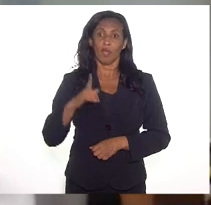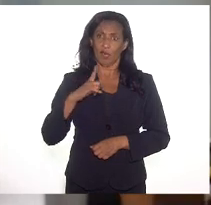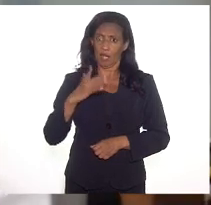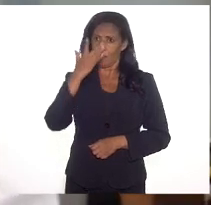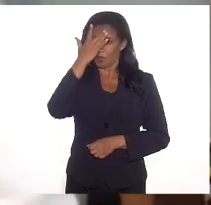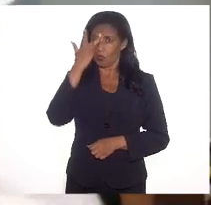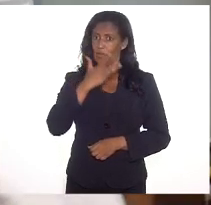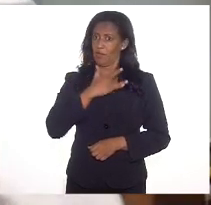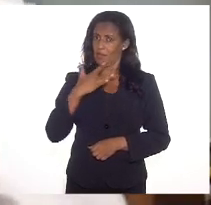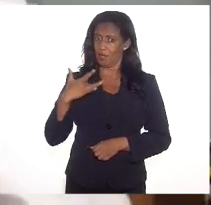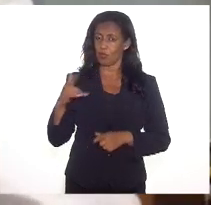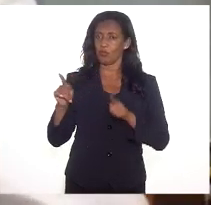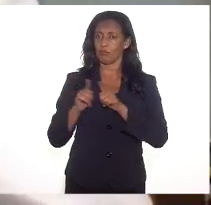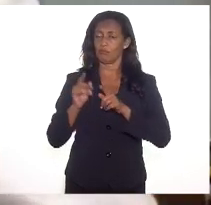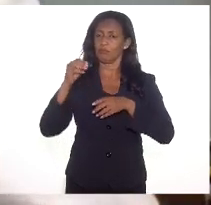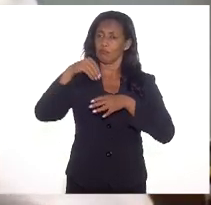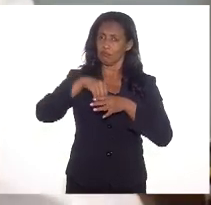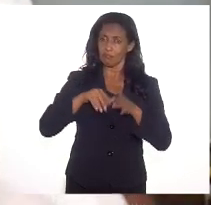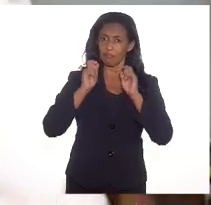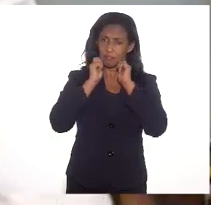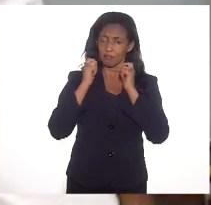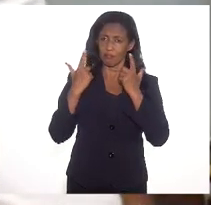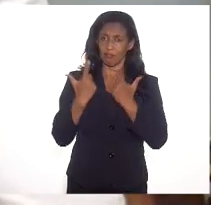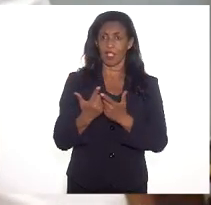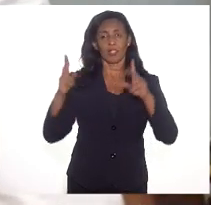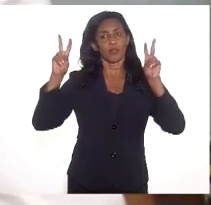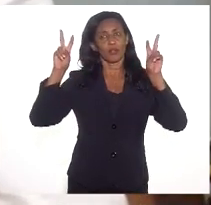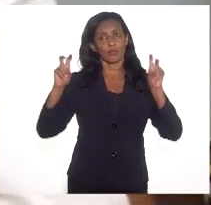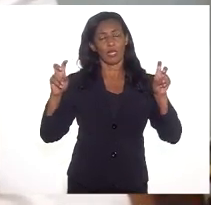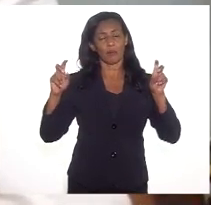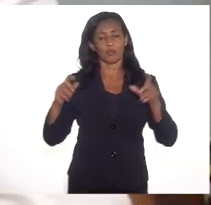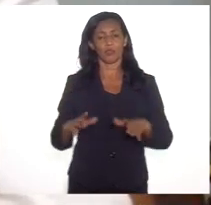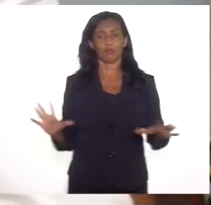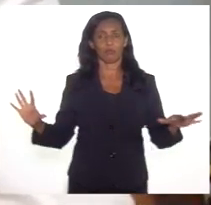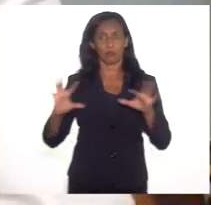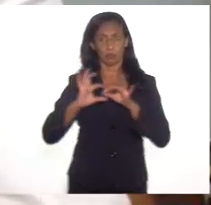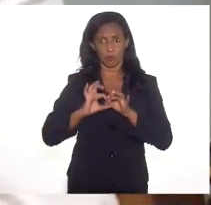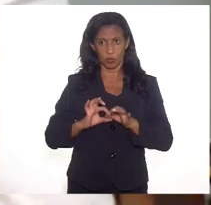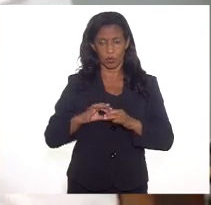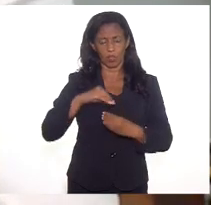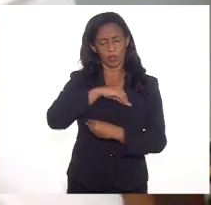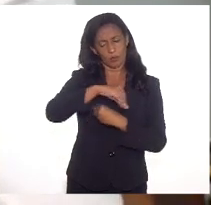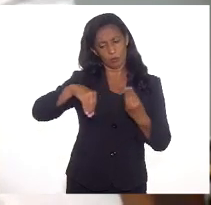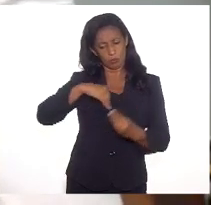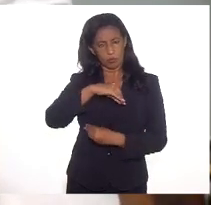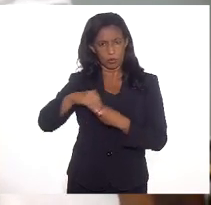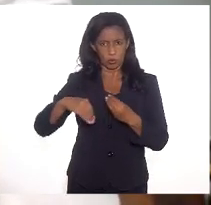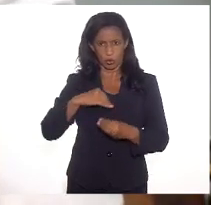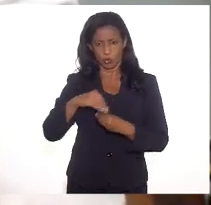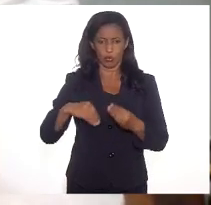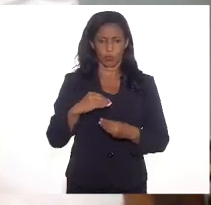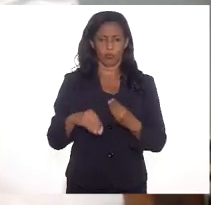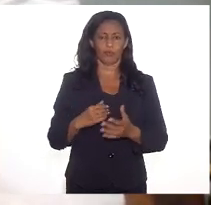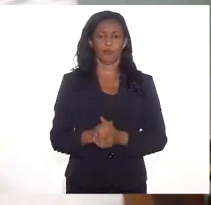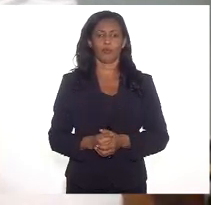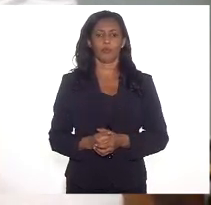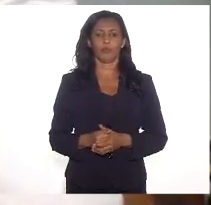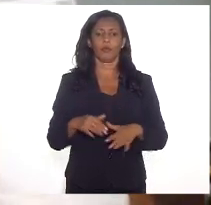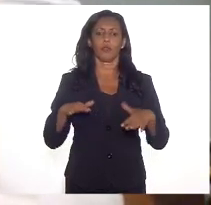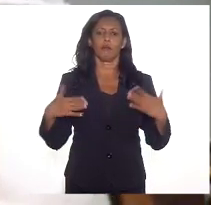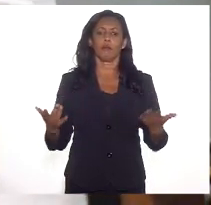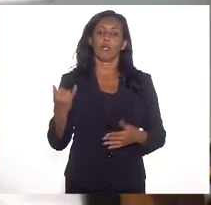saúde. Então, são temas que acabam sendo transversais, eles se misturam em algum momento, mas é